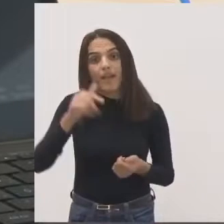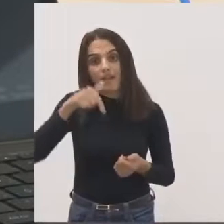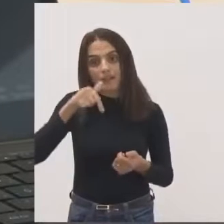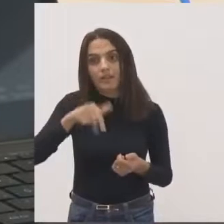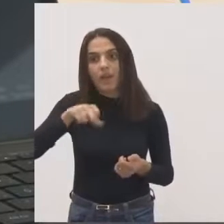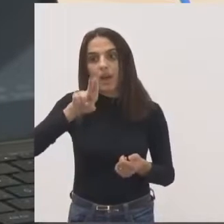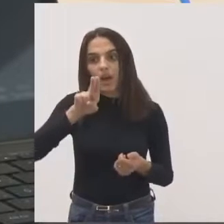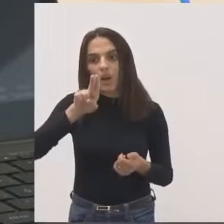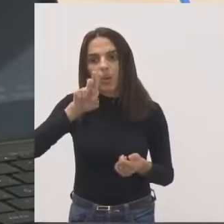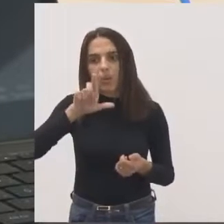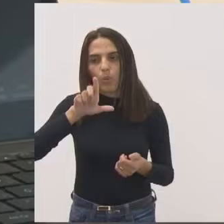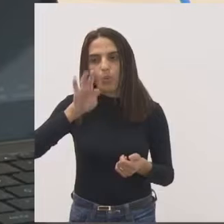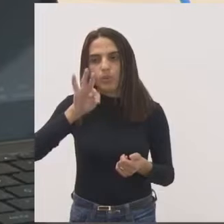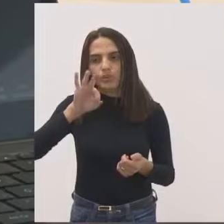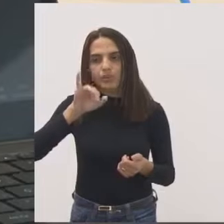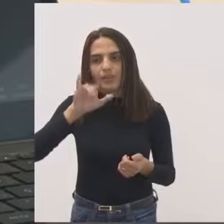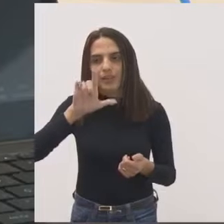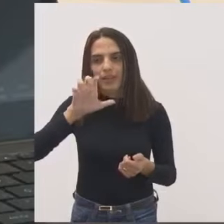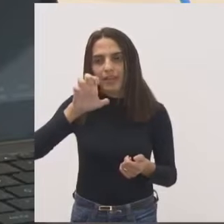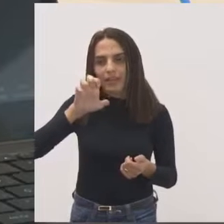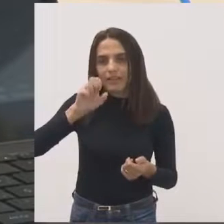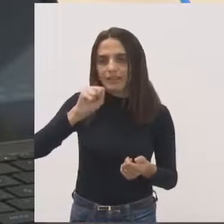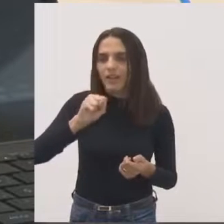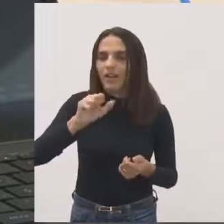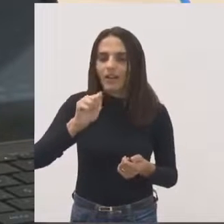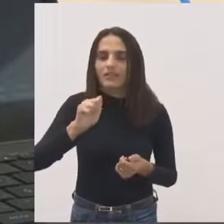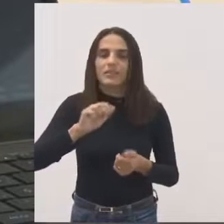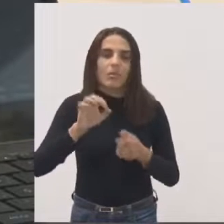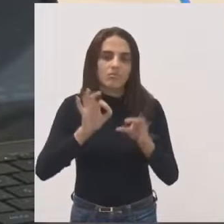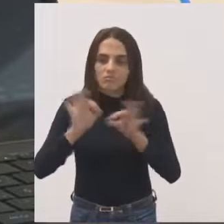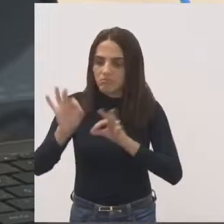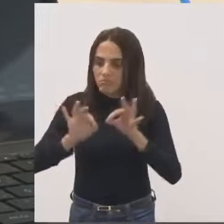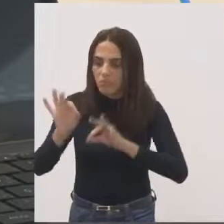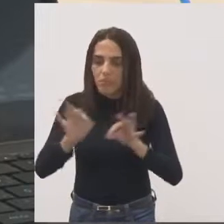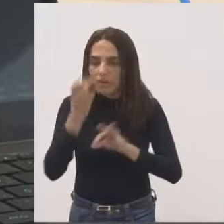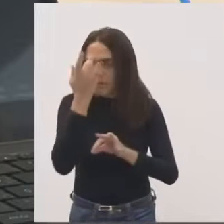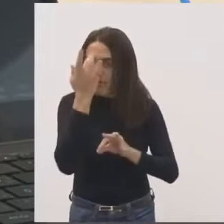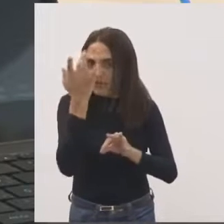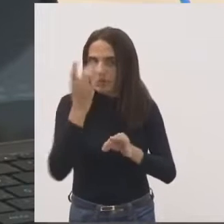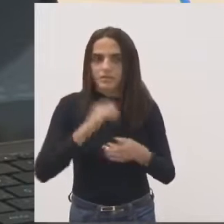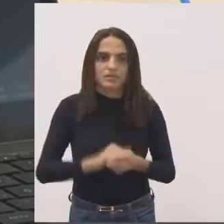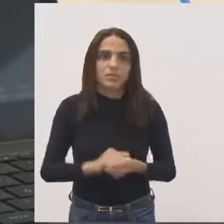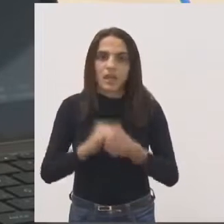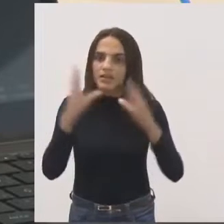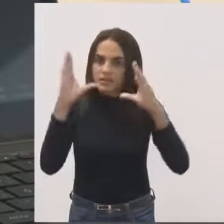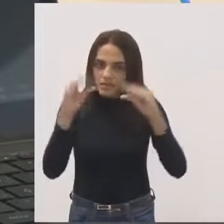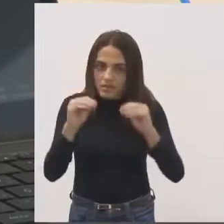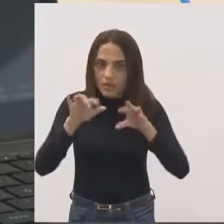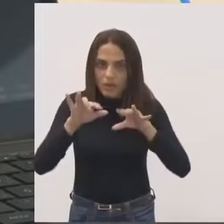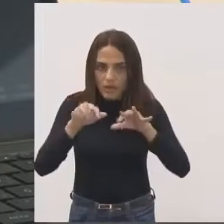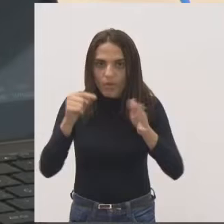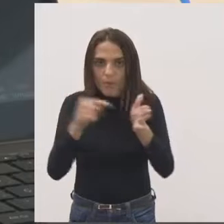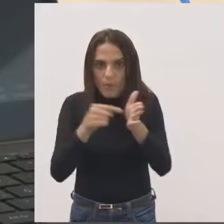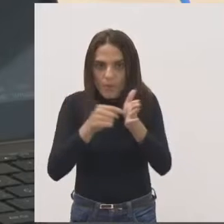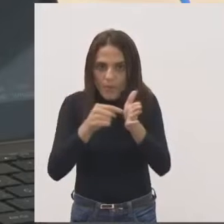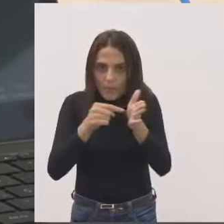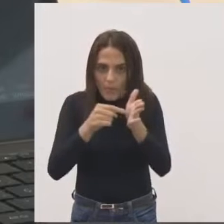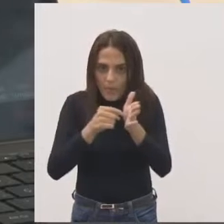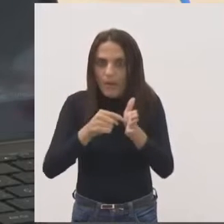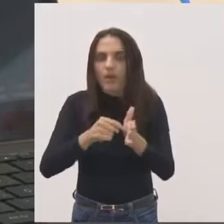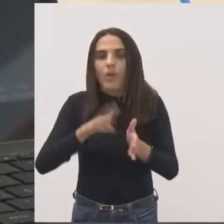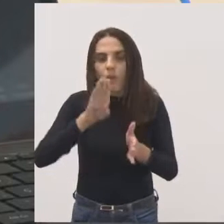Multilaser acontecem. E para arrumar é super simples. Desliga o computador, liga ele, aperta ESC bastante vezes, ele vai cair na tela, quinta opção do